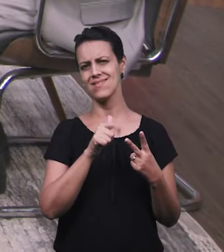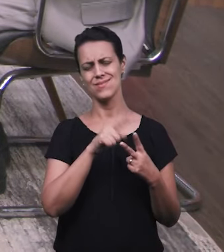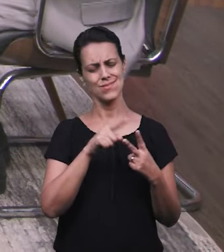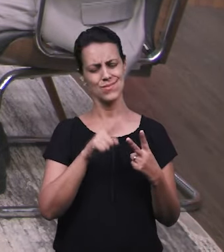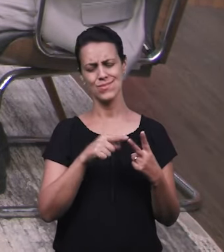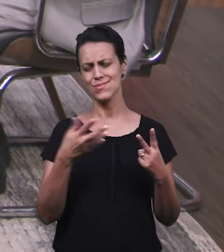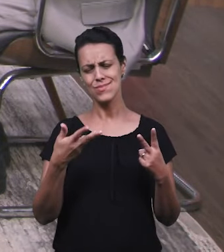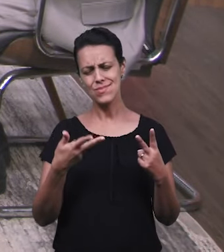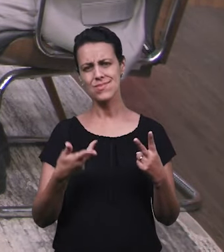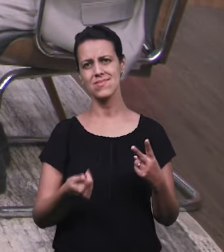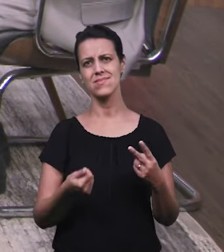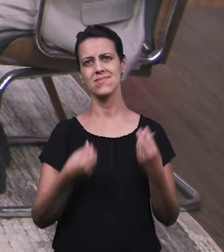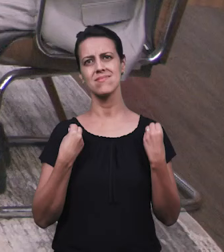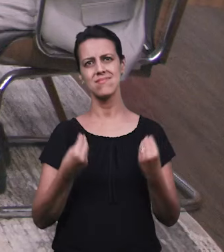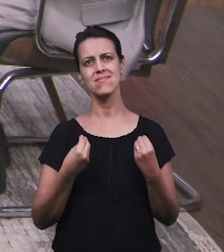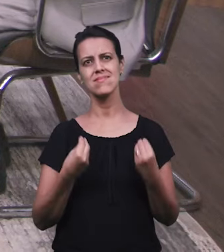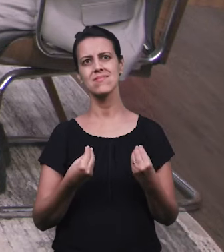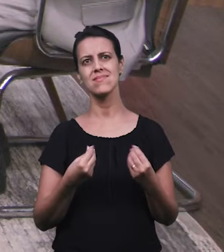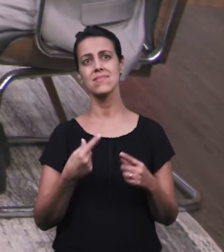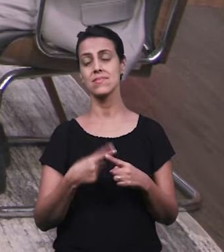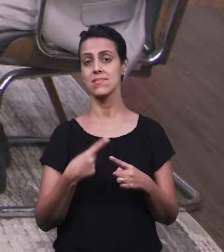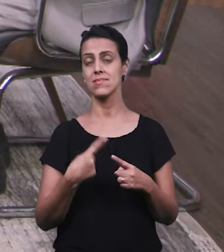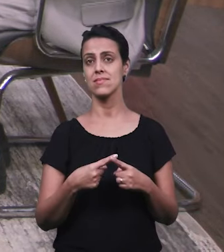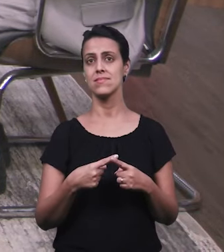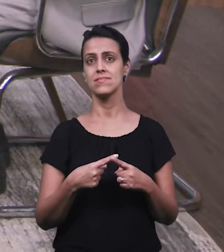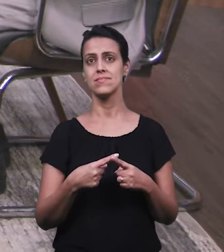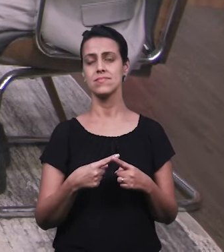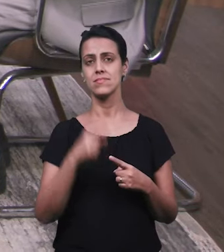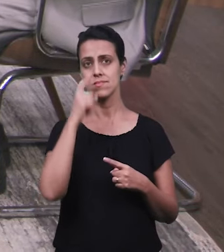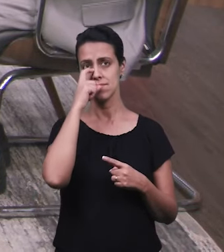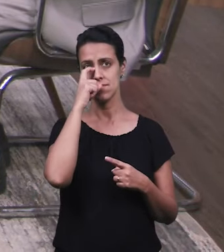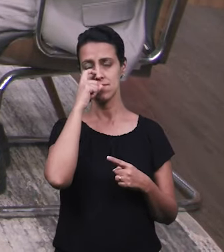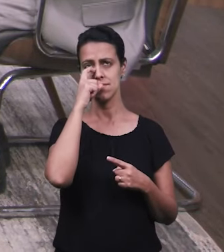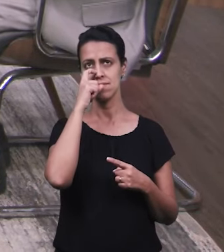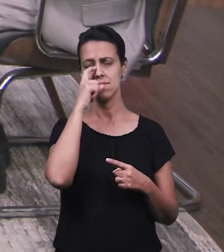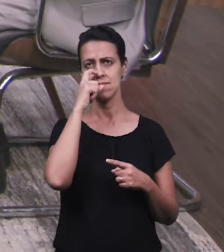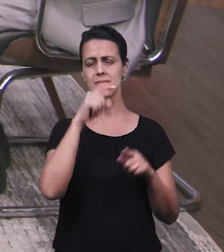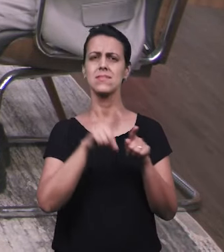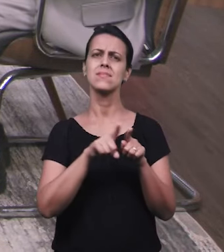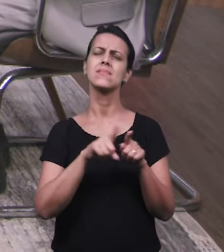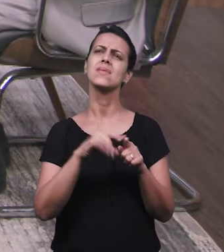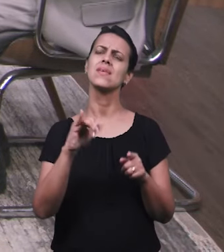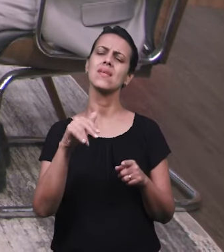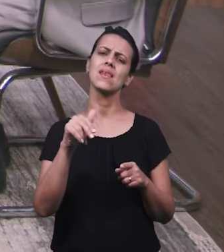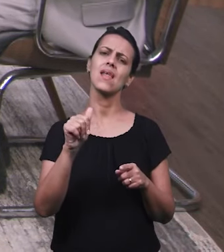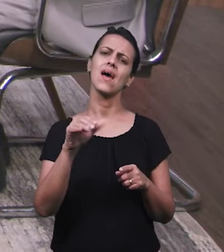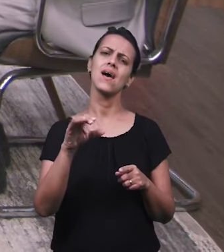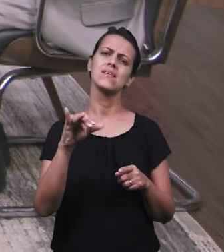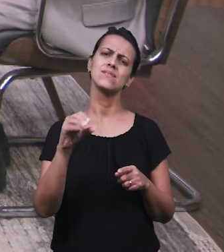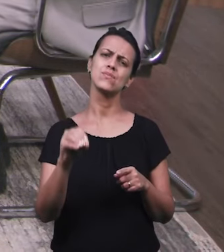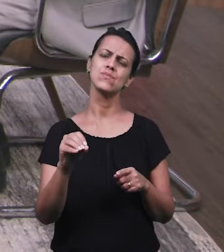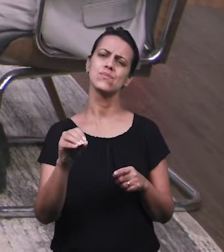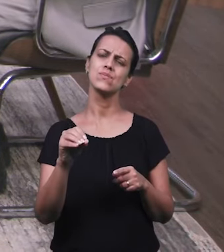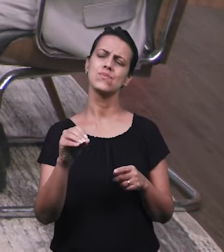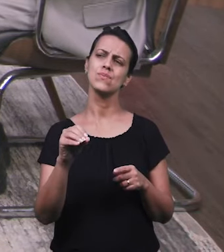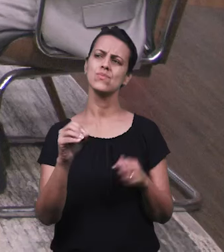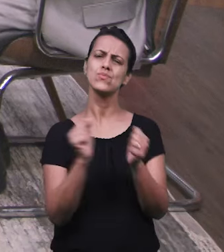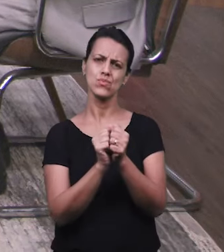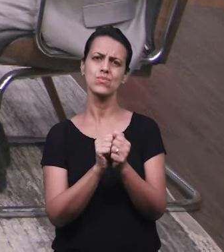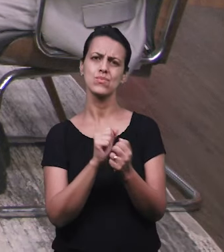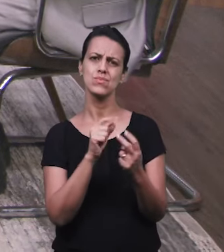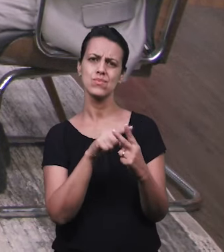foi notável, né? Porque com elas também foi o Inácio, não foi? Foi Inácio que estava no meio? Não, Não, Inácio era um terceiro. Não, estava um terceiro